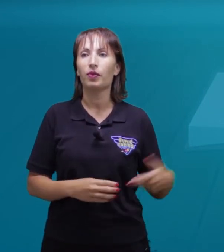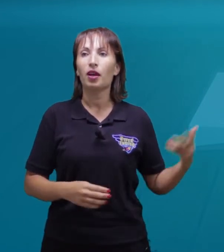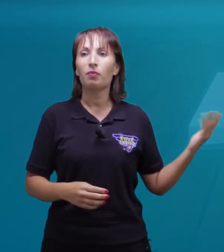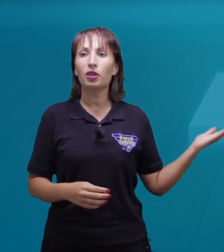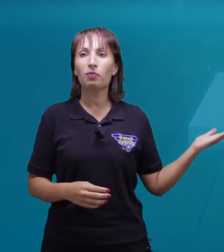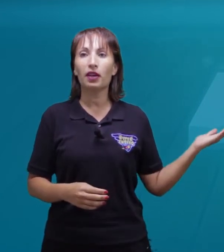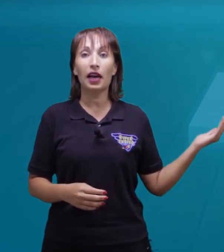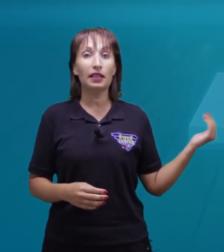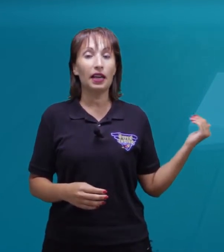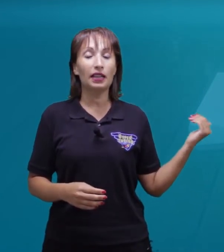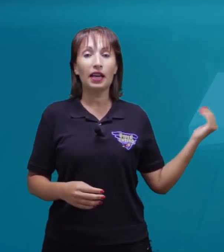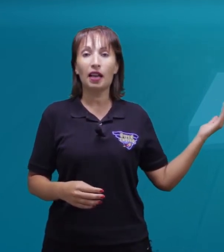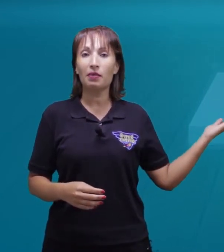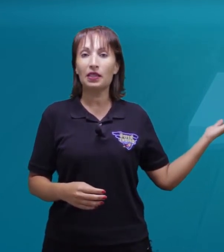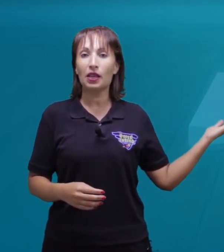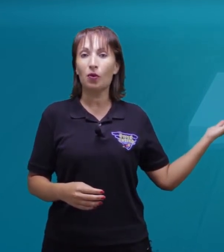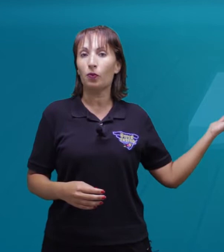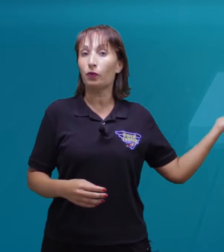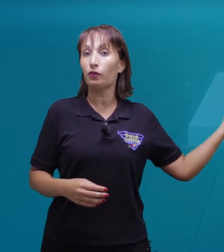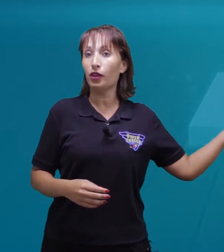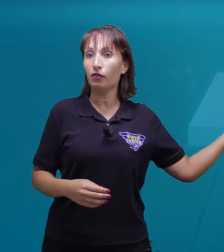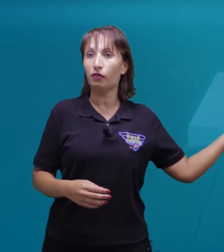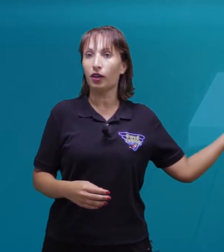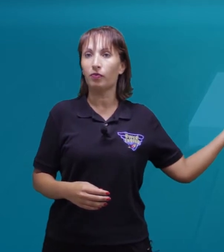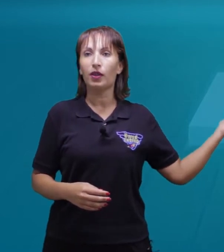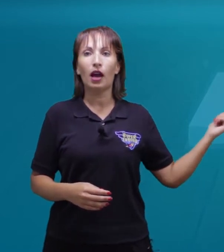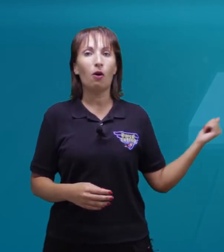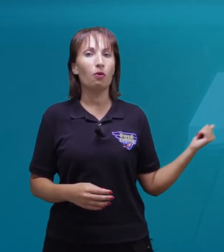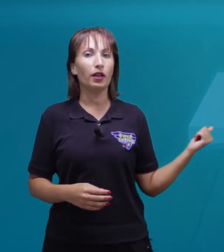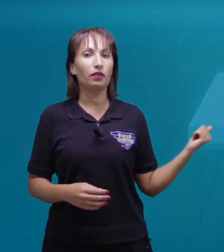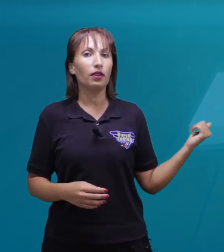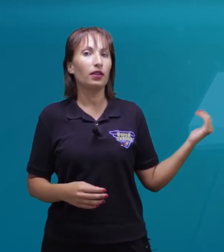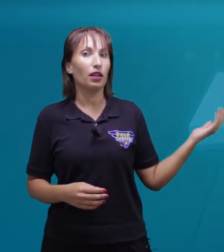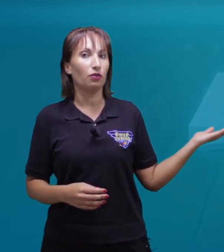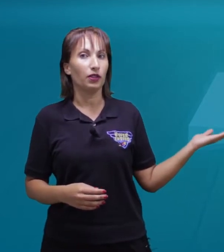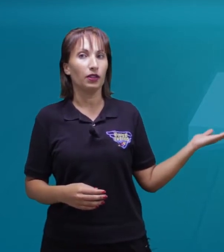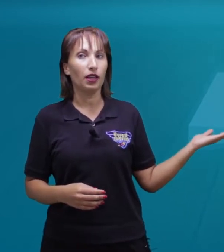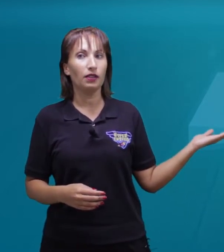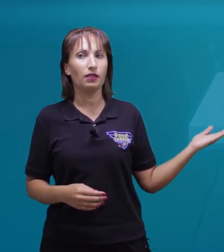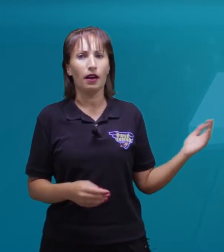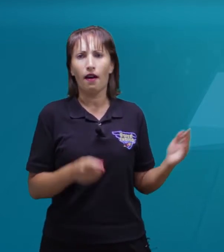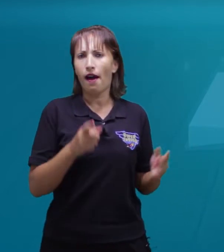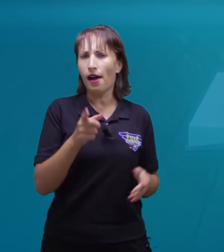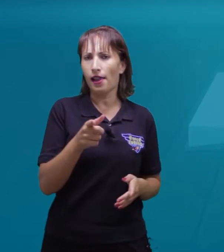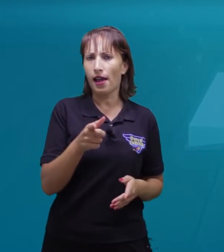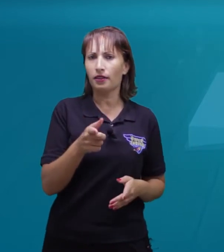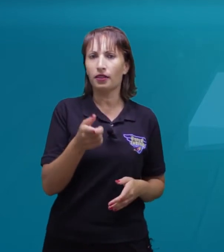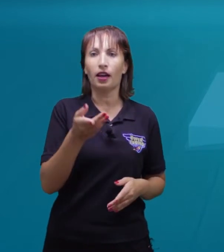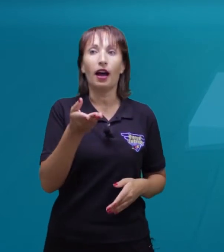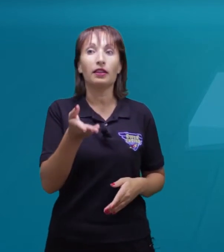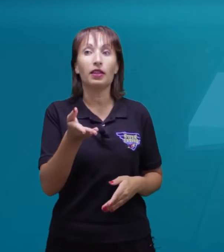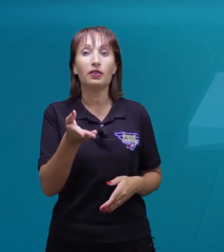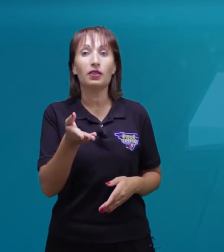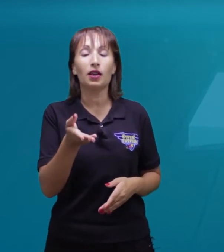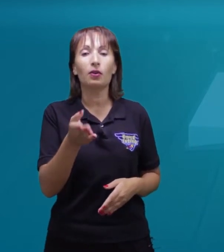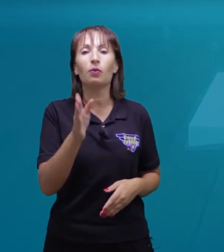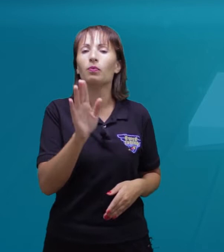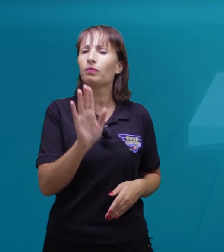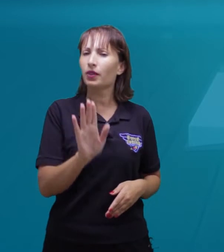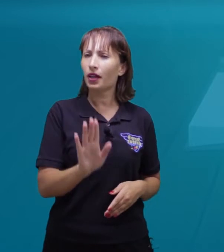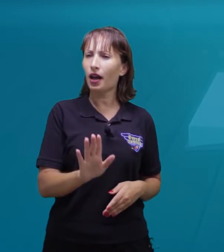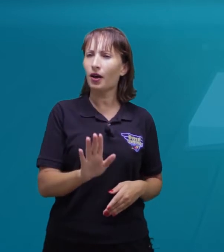olha só pode marcar a ideia da aclamação Viva ou ainda de advertência Alerta